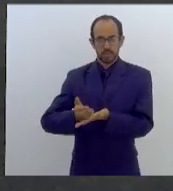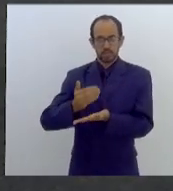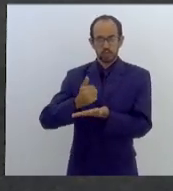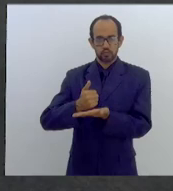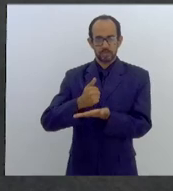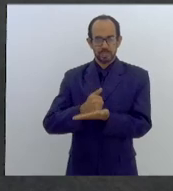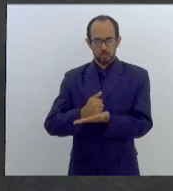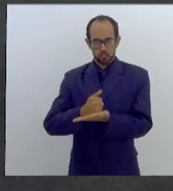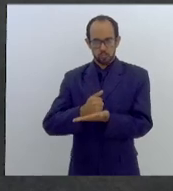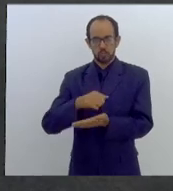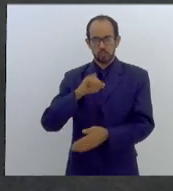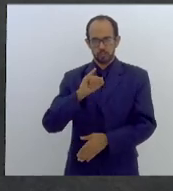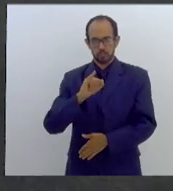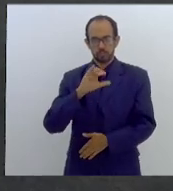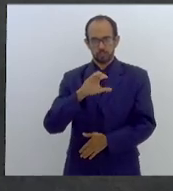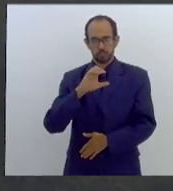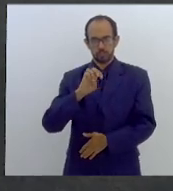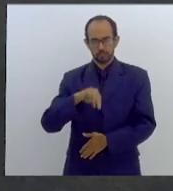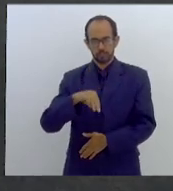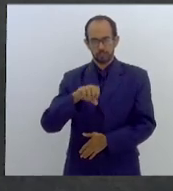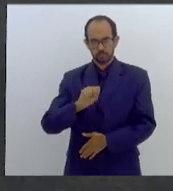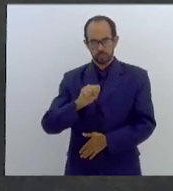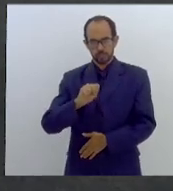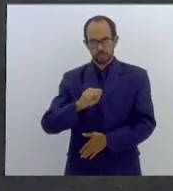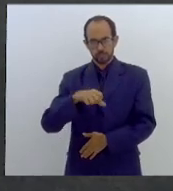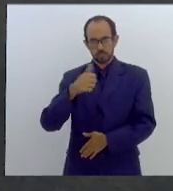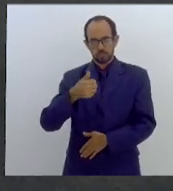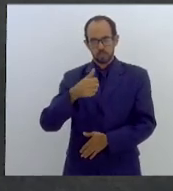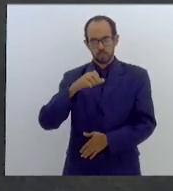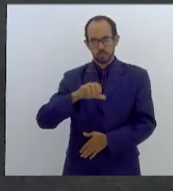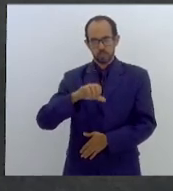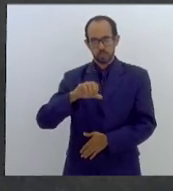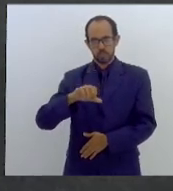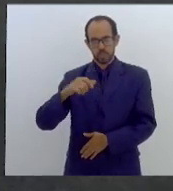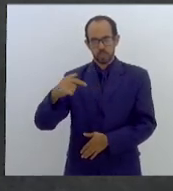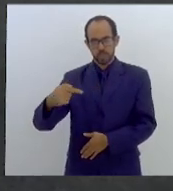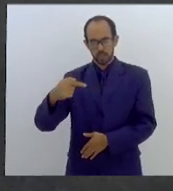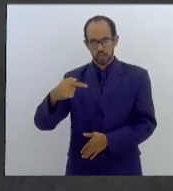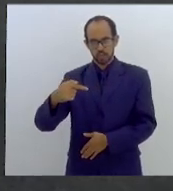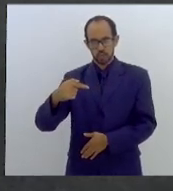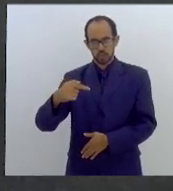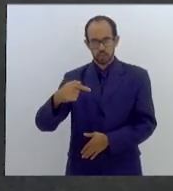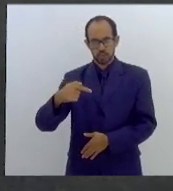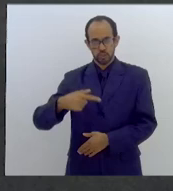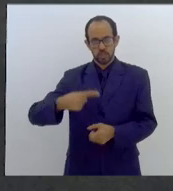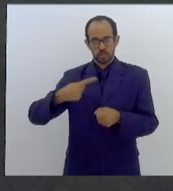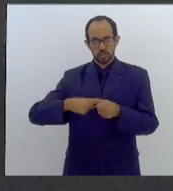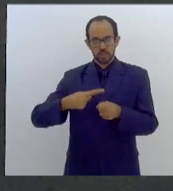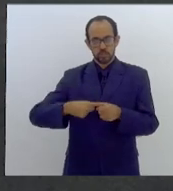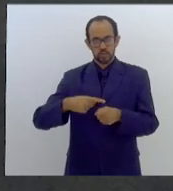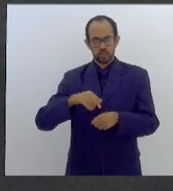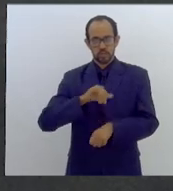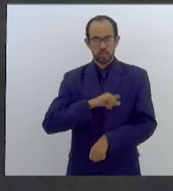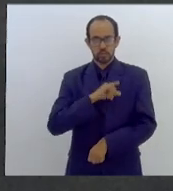ICMS. Em 97, a cidade do Rio de Janeiro